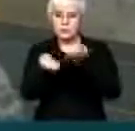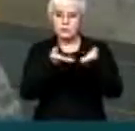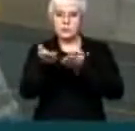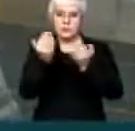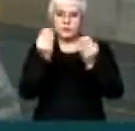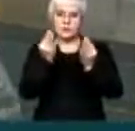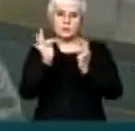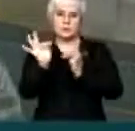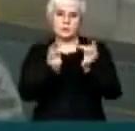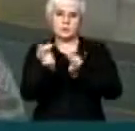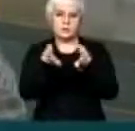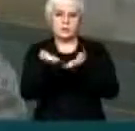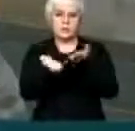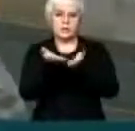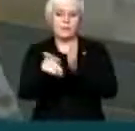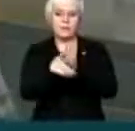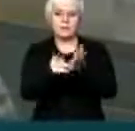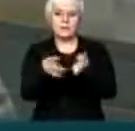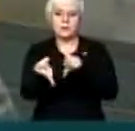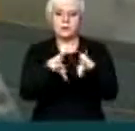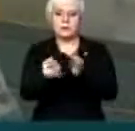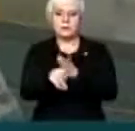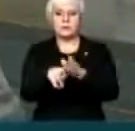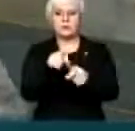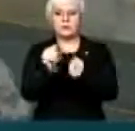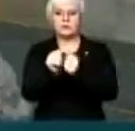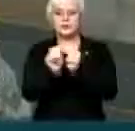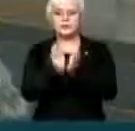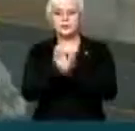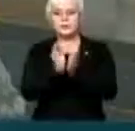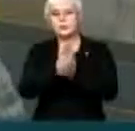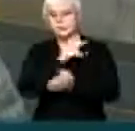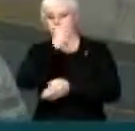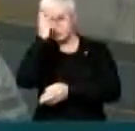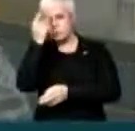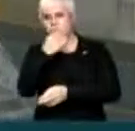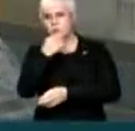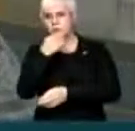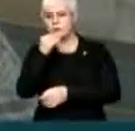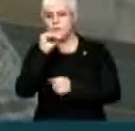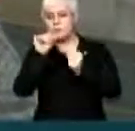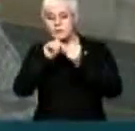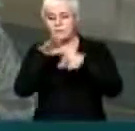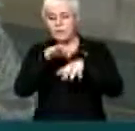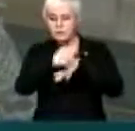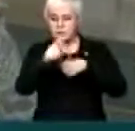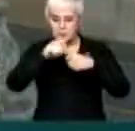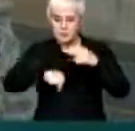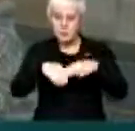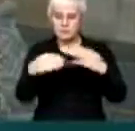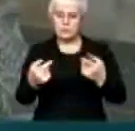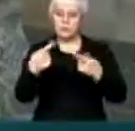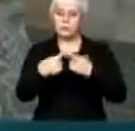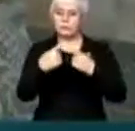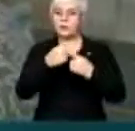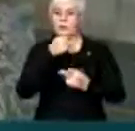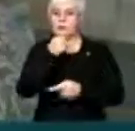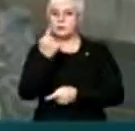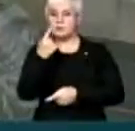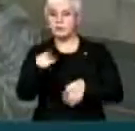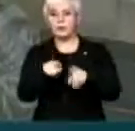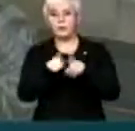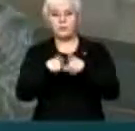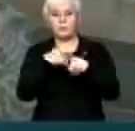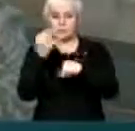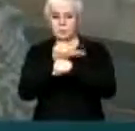de trabalho com os agressores, os próprios agressores daquelas mulheres atendidas pela Casa Isabel, porque também eles têm uma